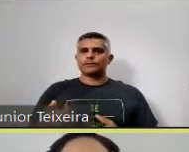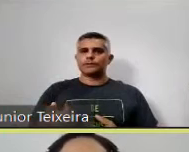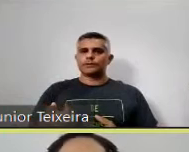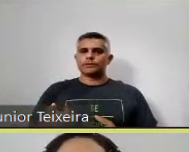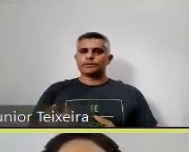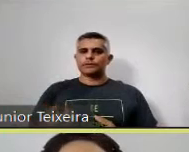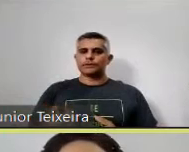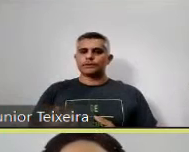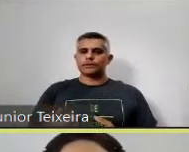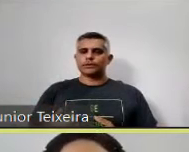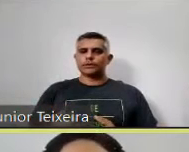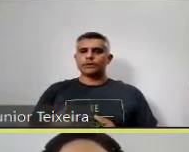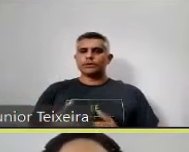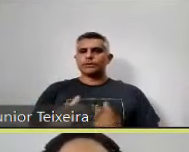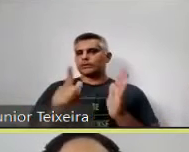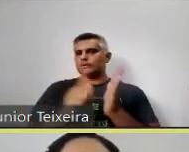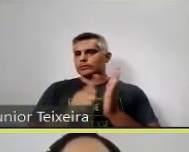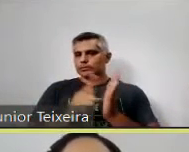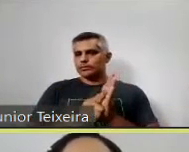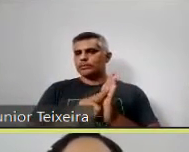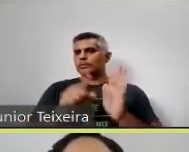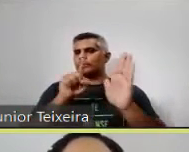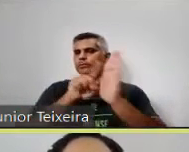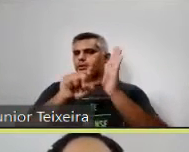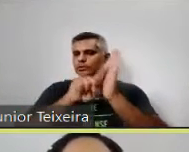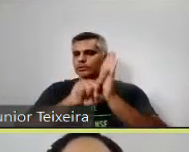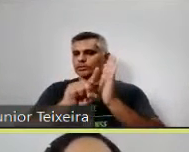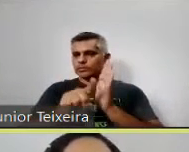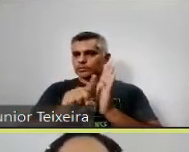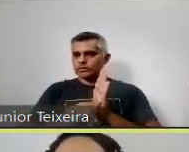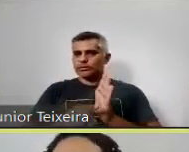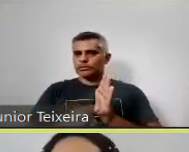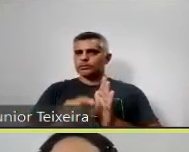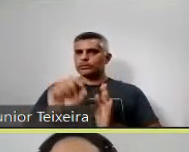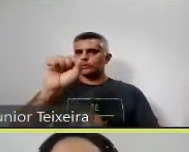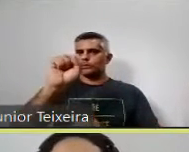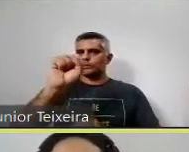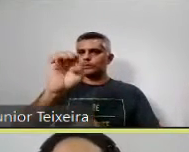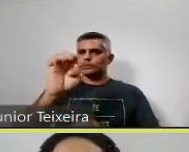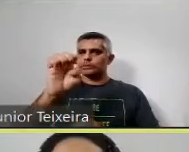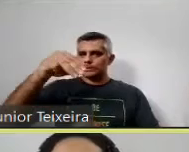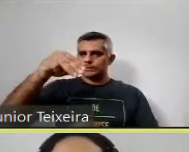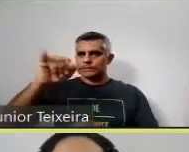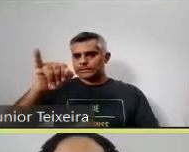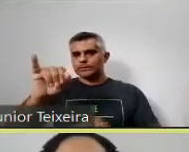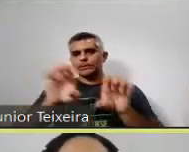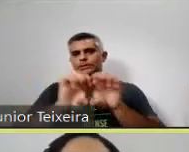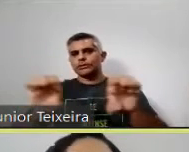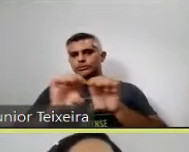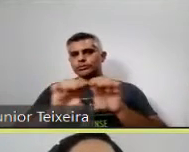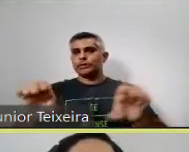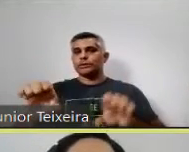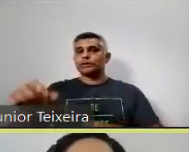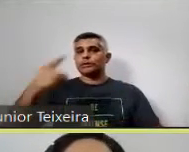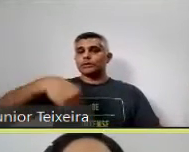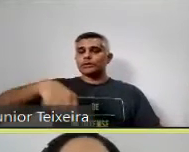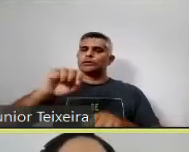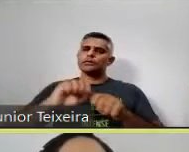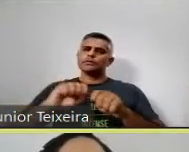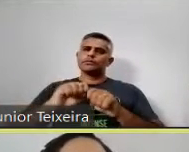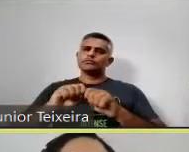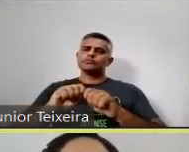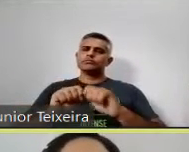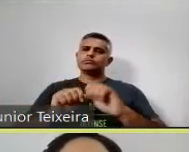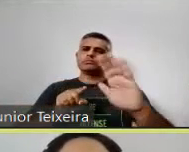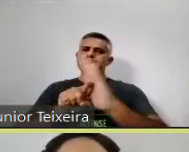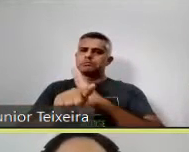de um roteiro semi-estruturado, em que a gente fez perguntas para esses 9 intérpretes relacionadas à formação deles, à